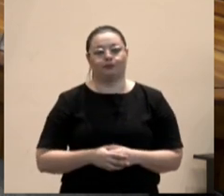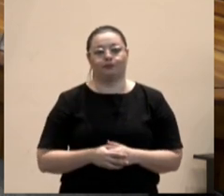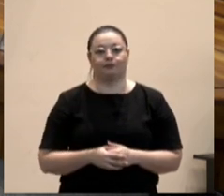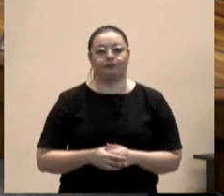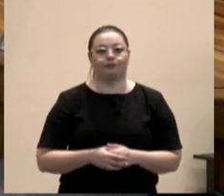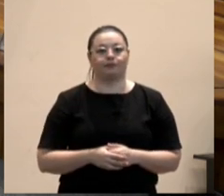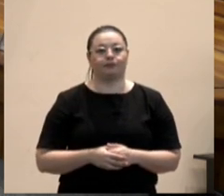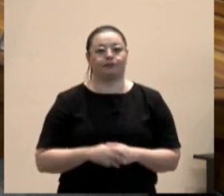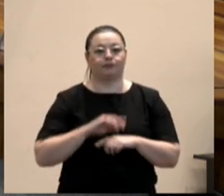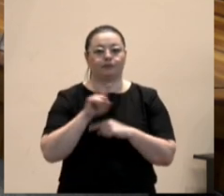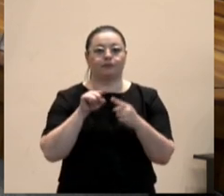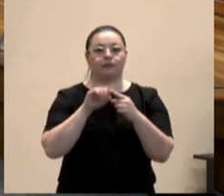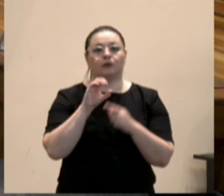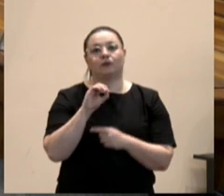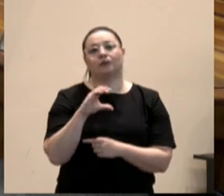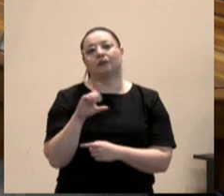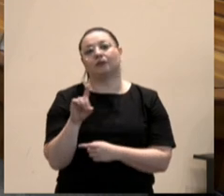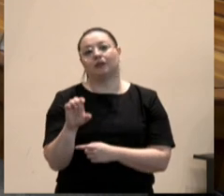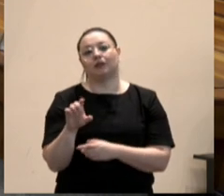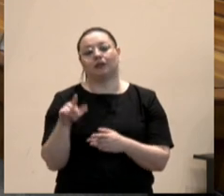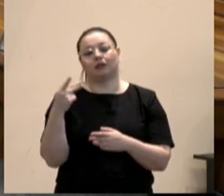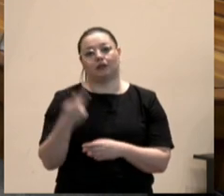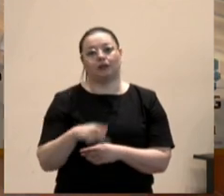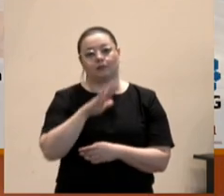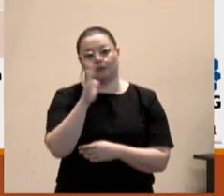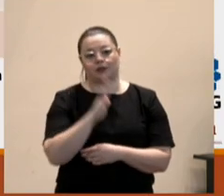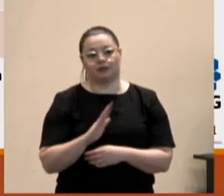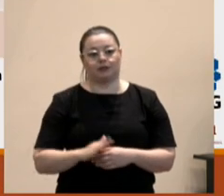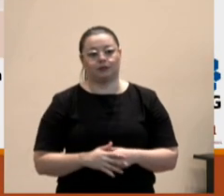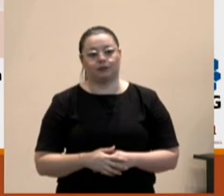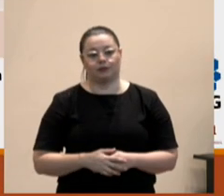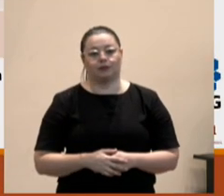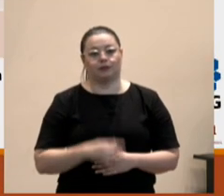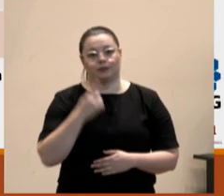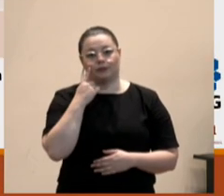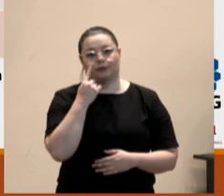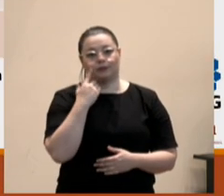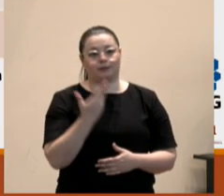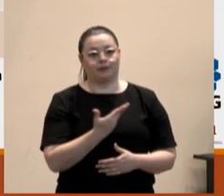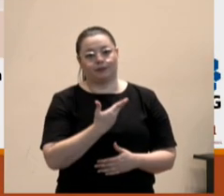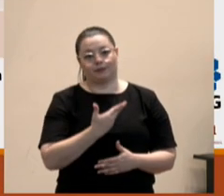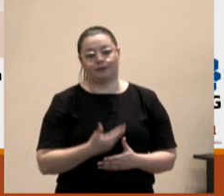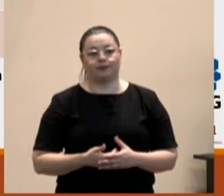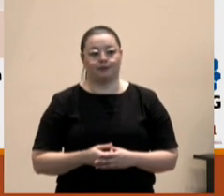Média da OCDE e o Brasil. Está aí. Está aí a distância nossa.